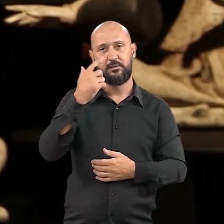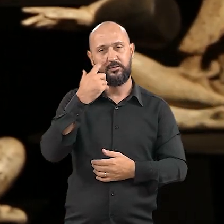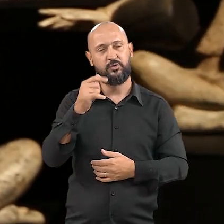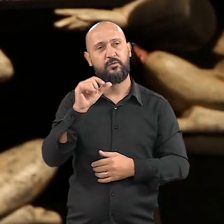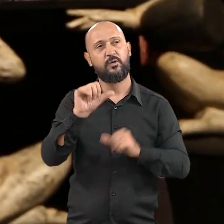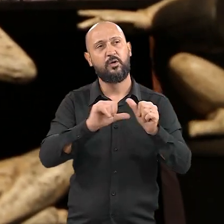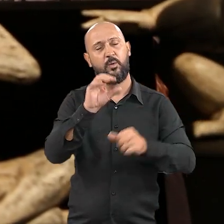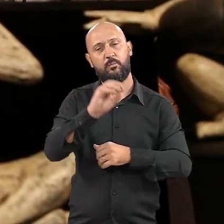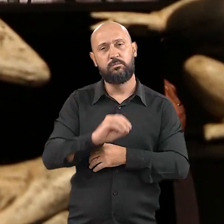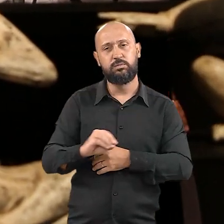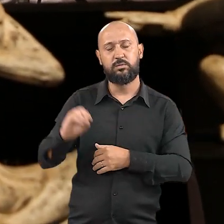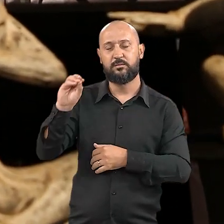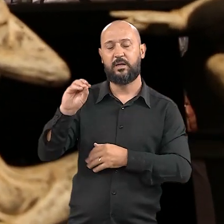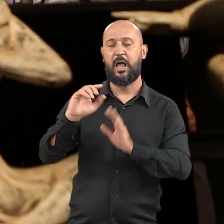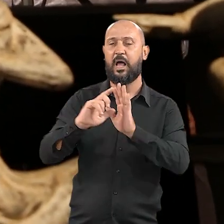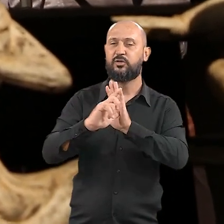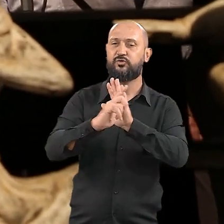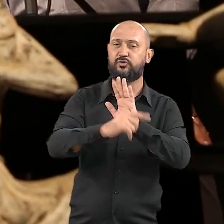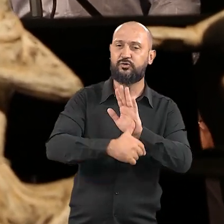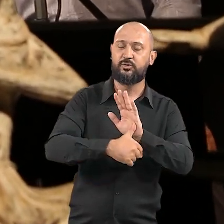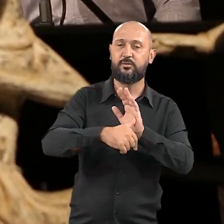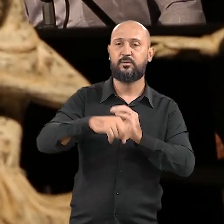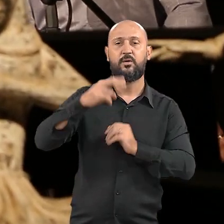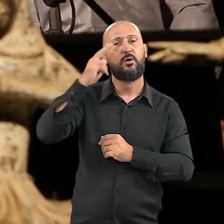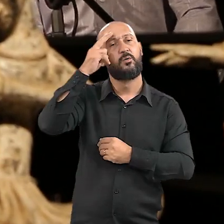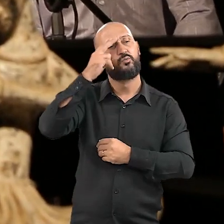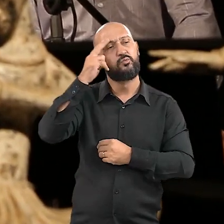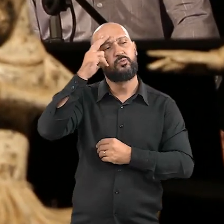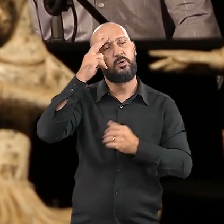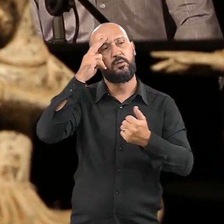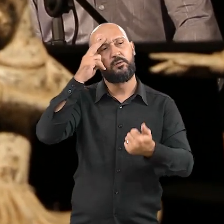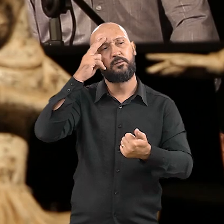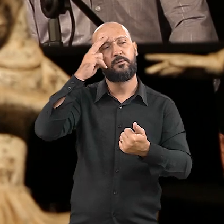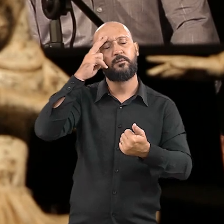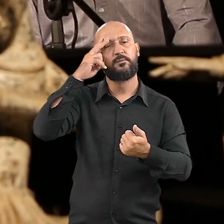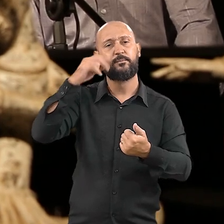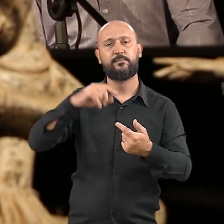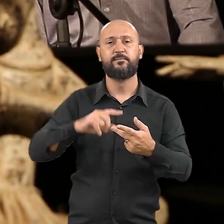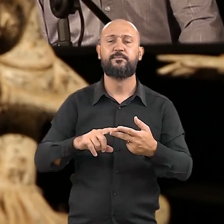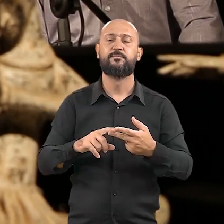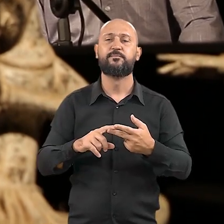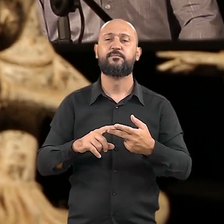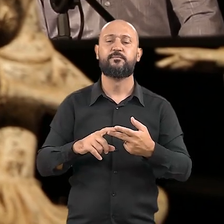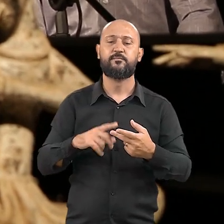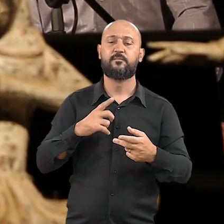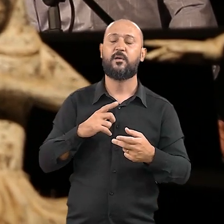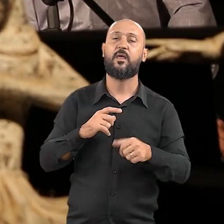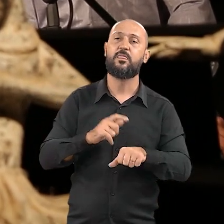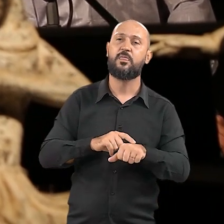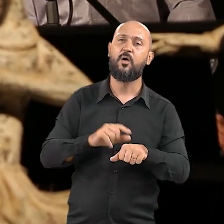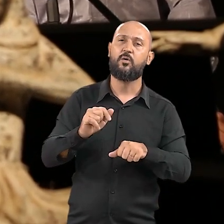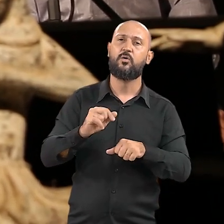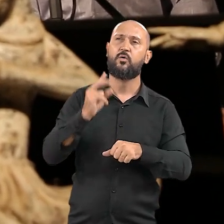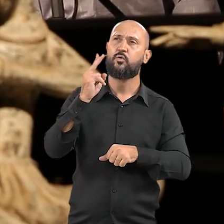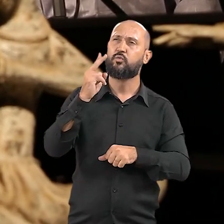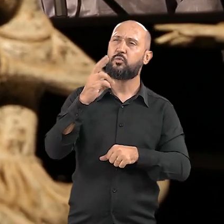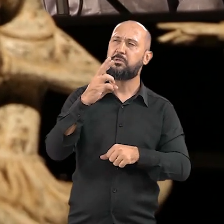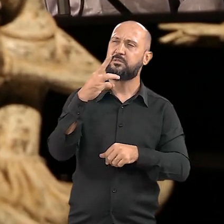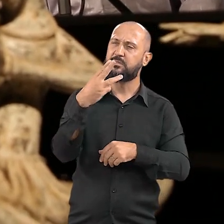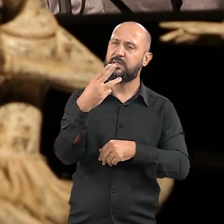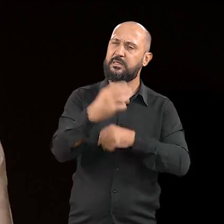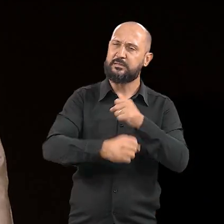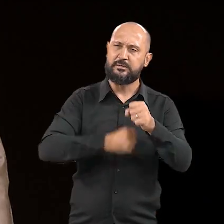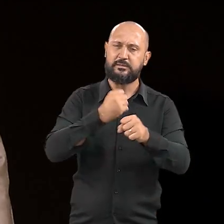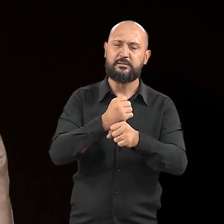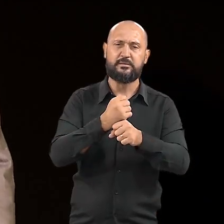frustrou. Eu peguei, adiar. Adiou o sonhinho ali. E aí depois, finalmente, depois de 2 ou 3